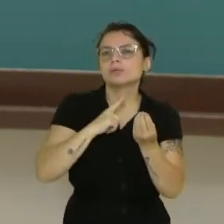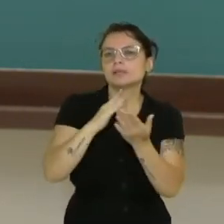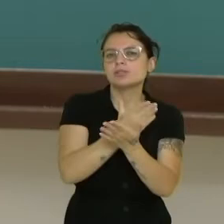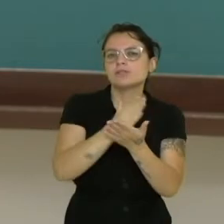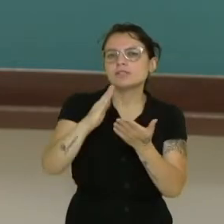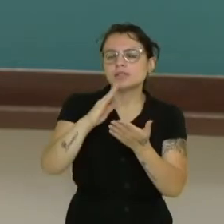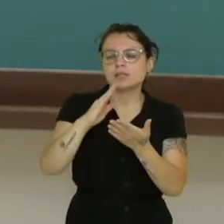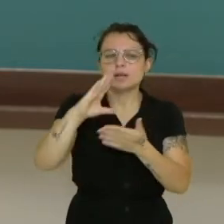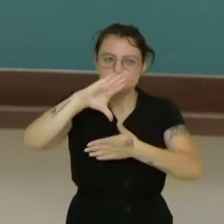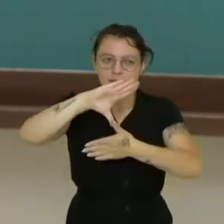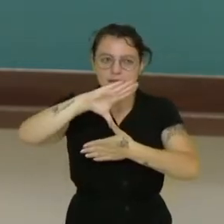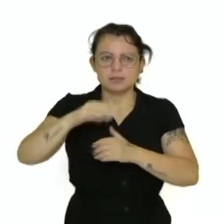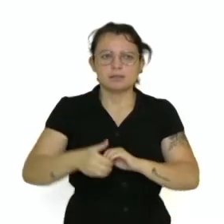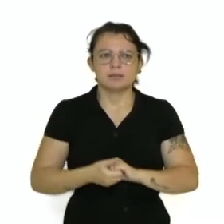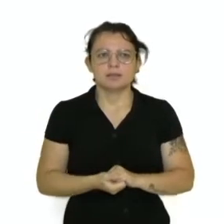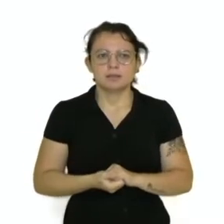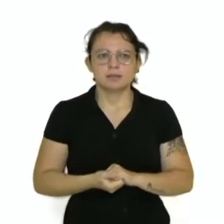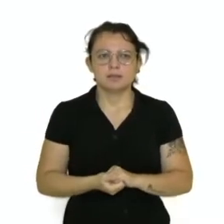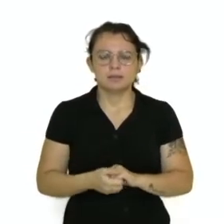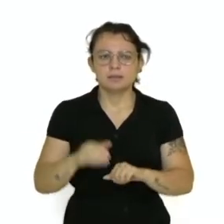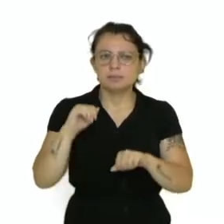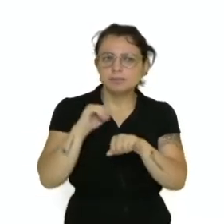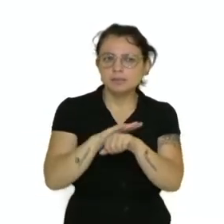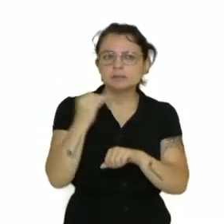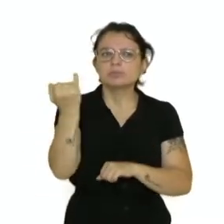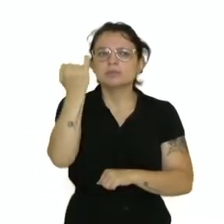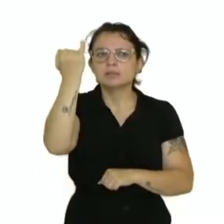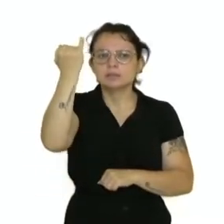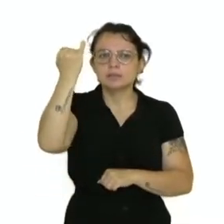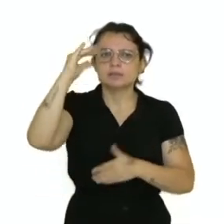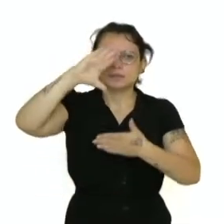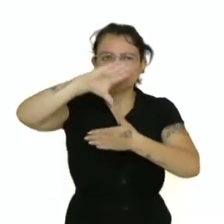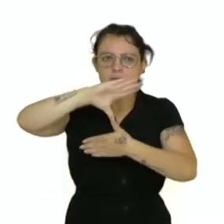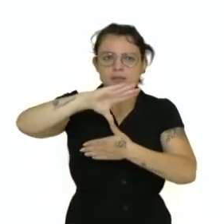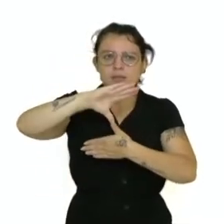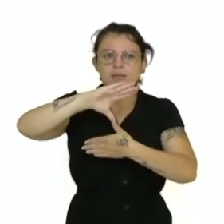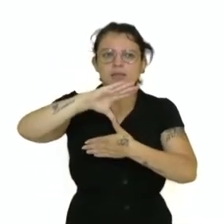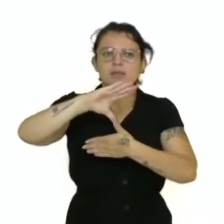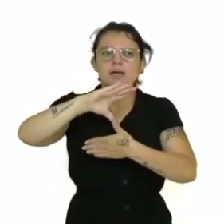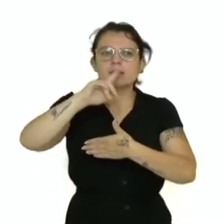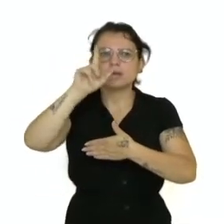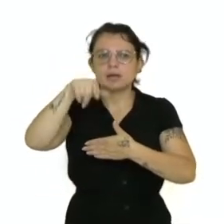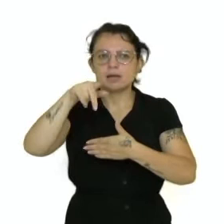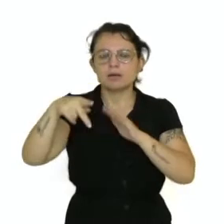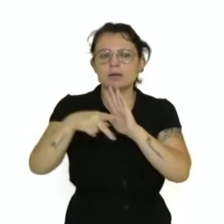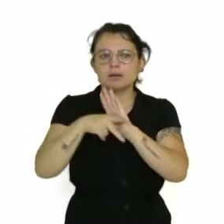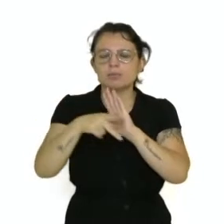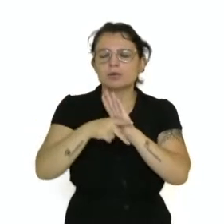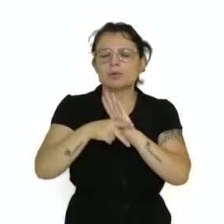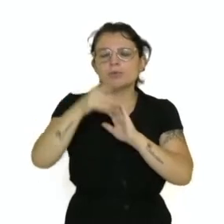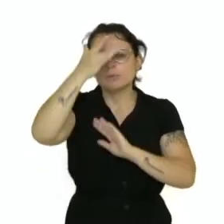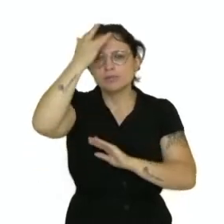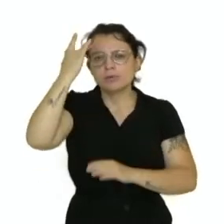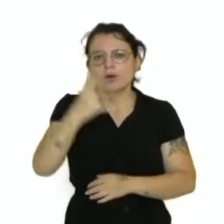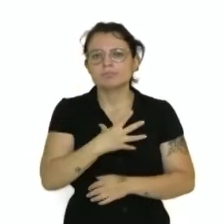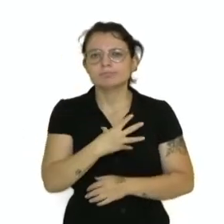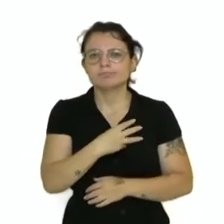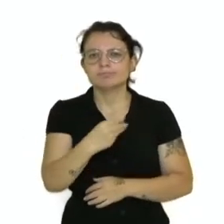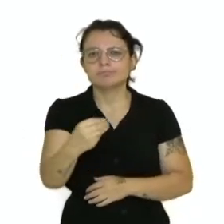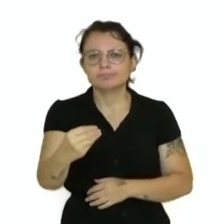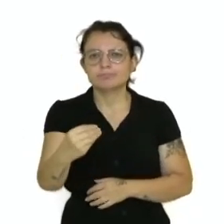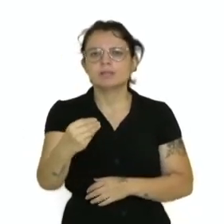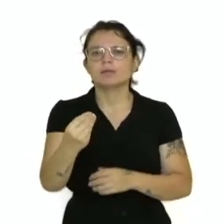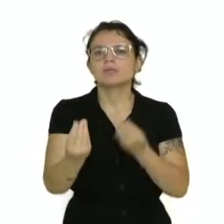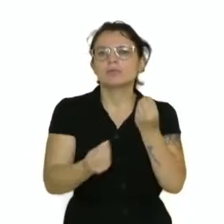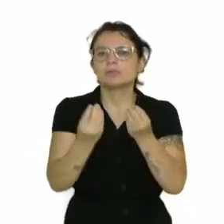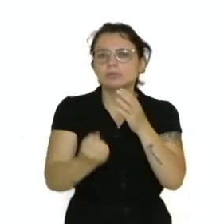as Américas. Uma das principais regionalizações do continente americano tem como base a origem dos colonizadores, a cultura